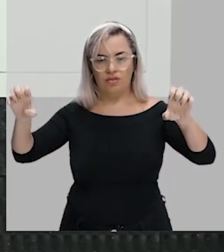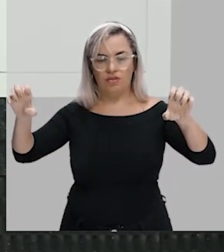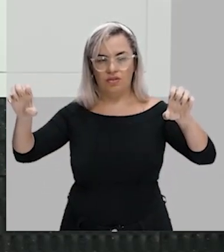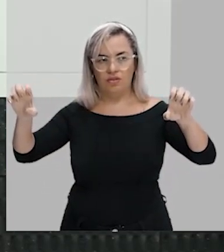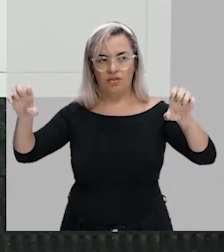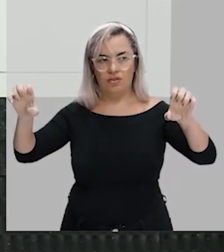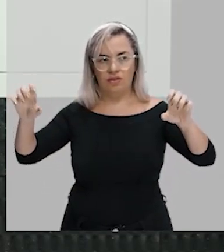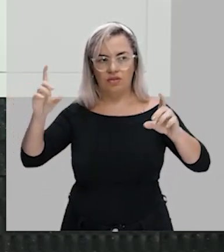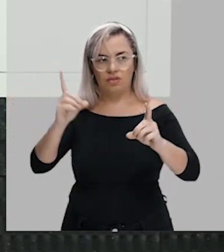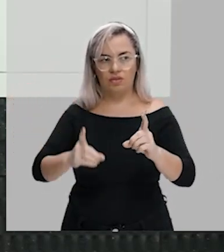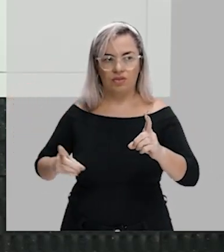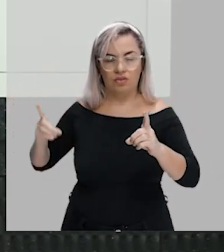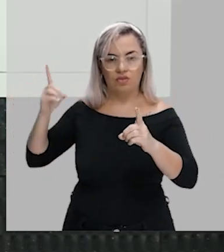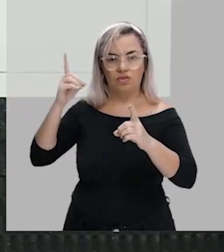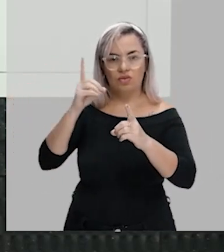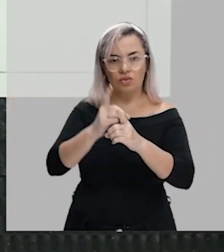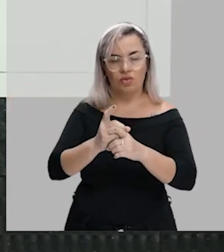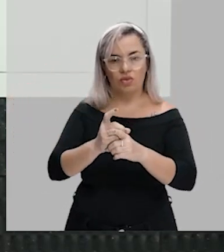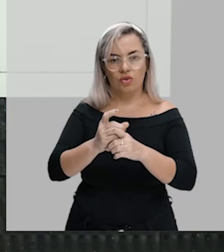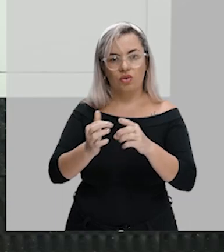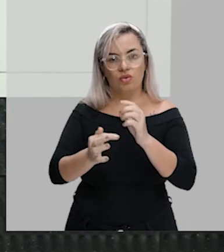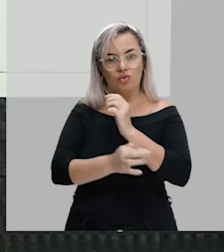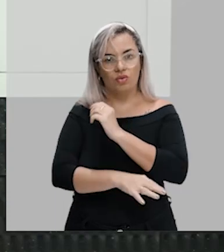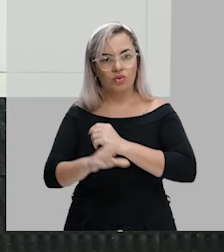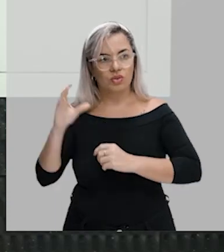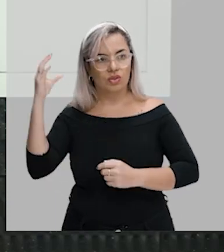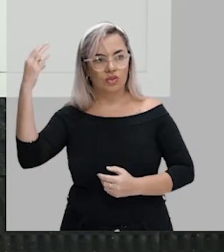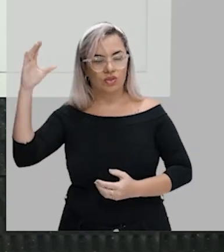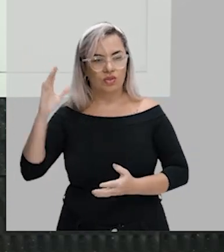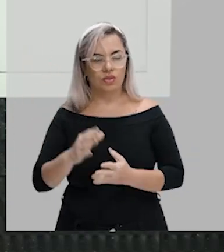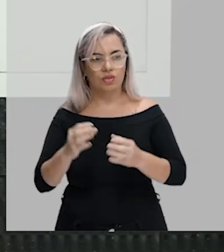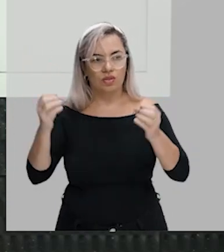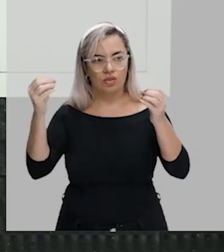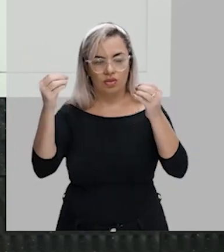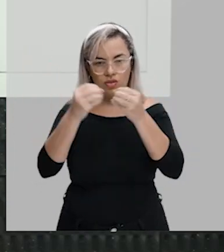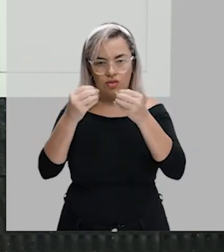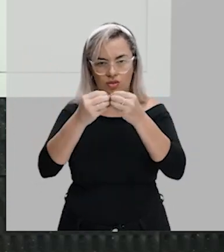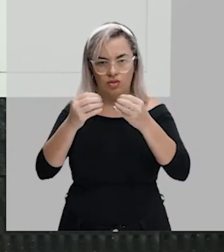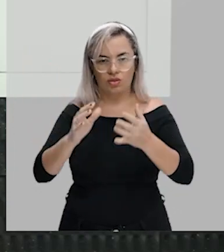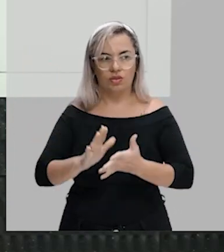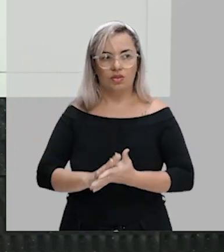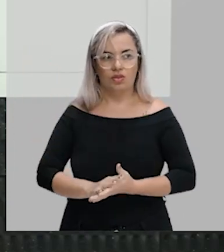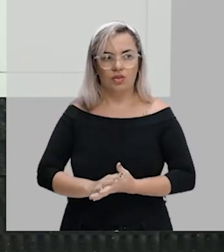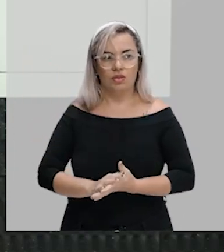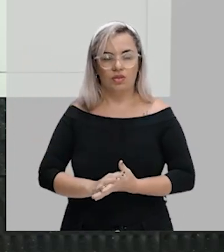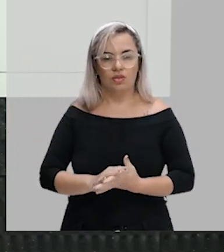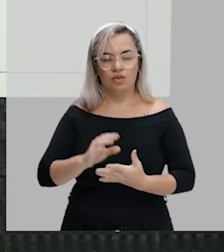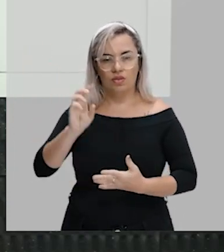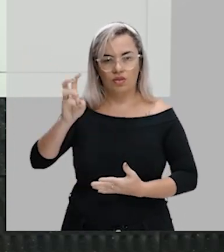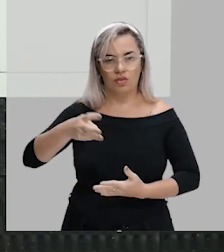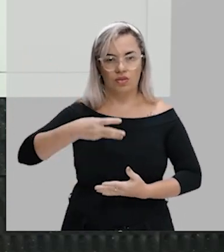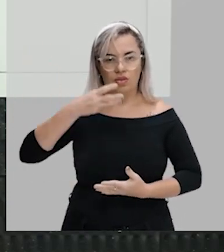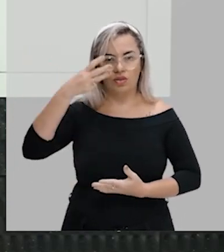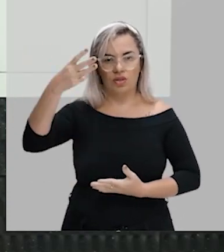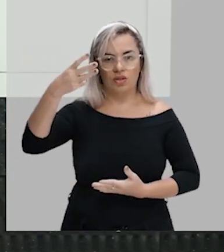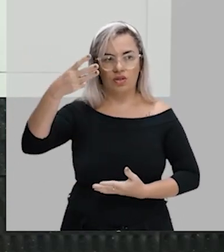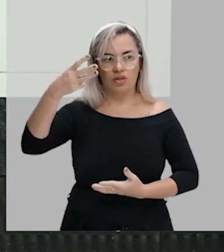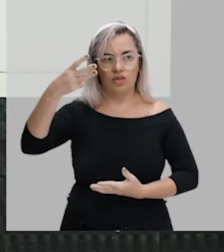encontrou um valor, né, muito próximo de 3 vezes 10